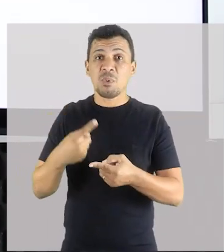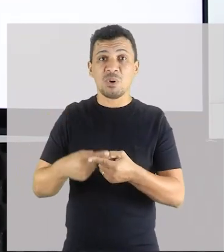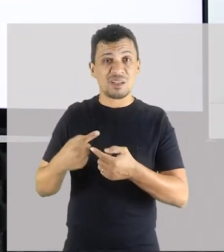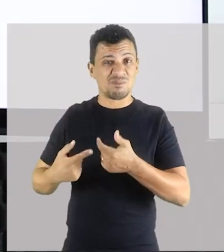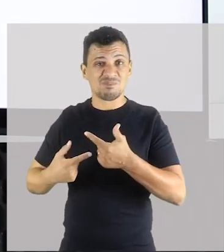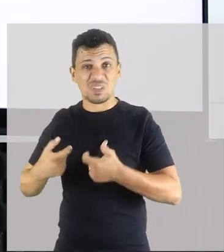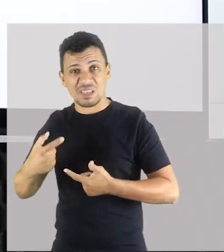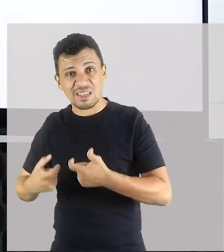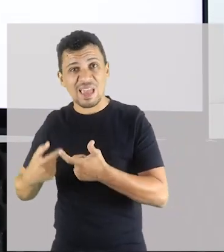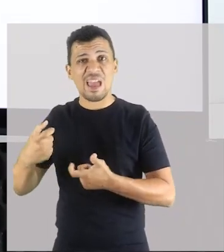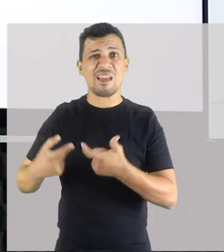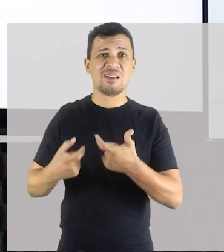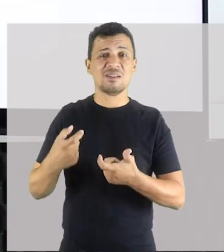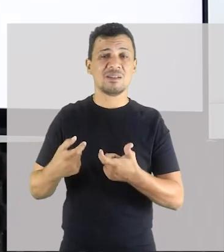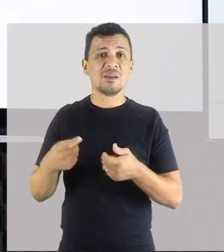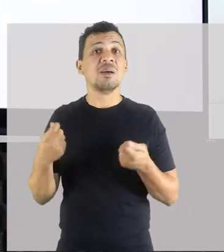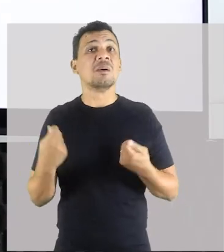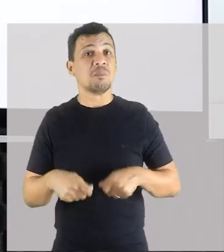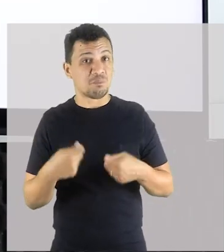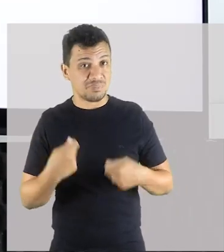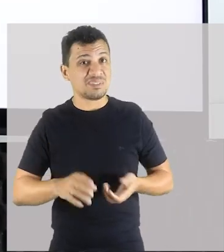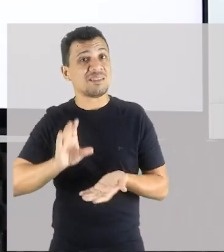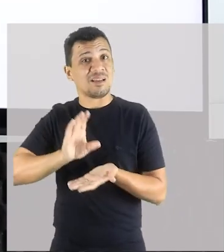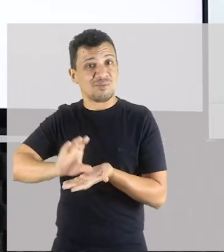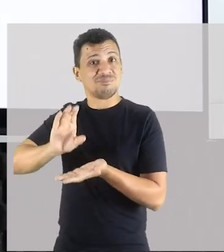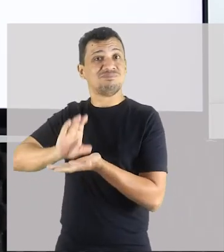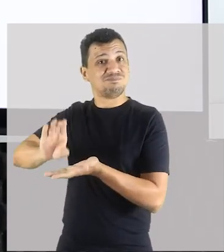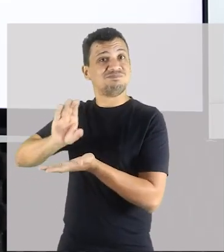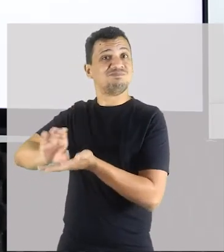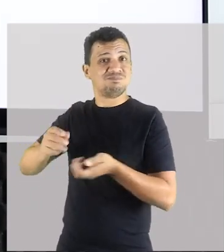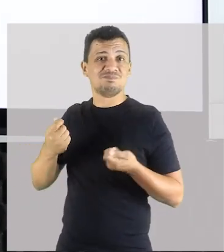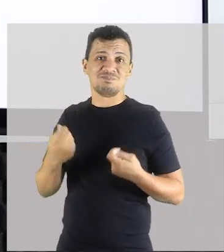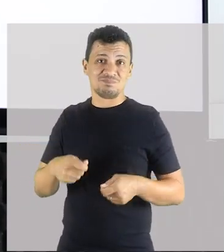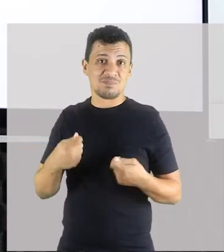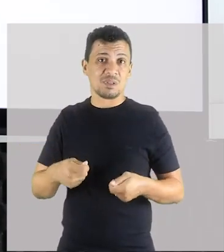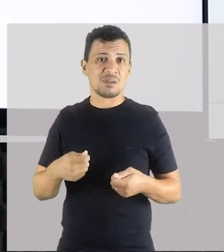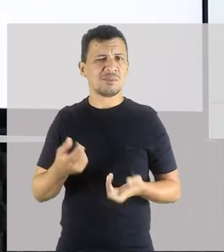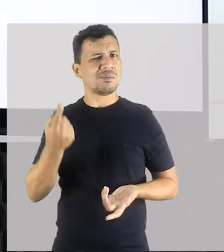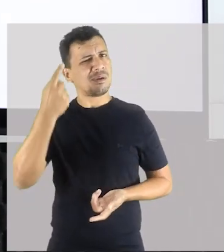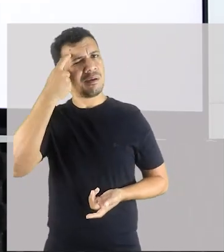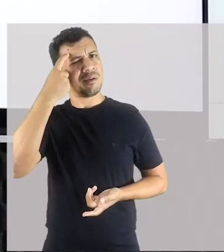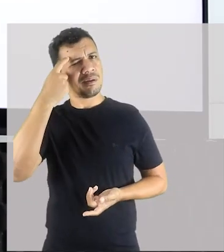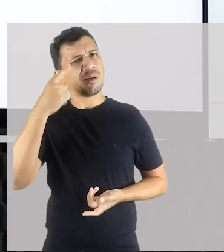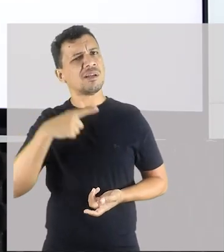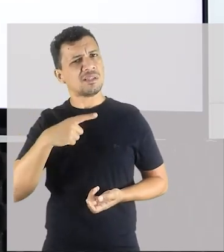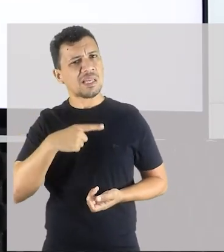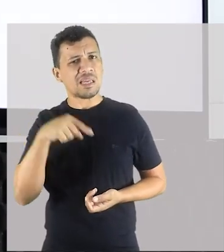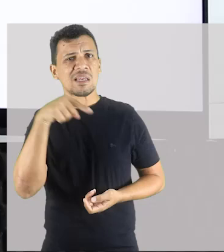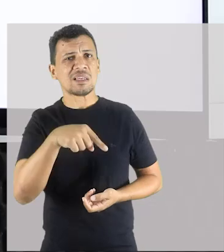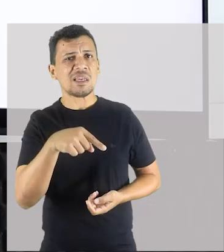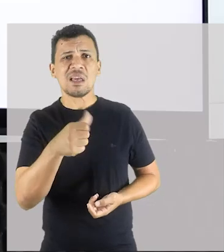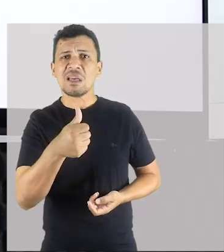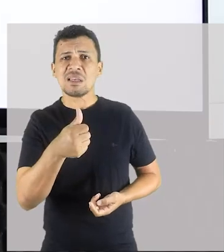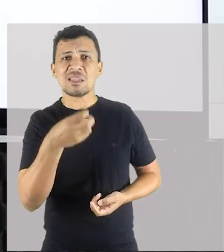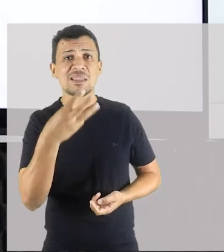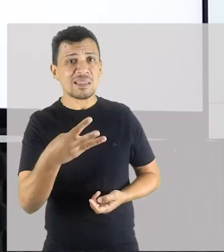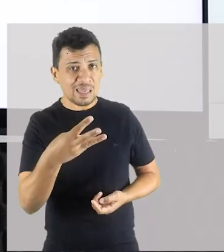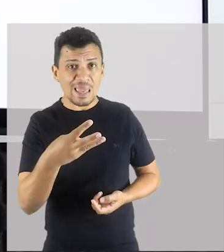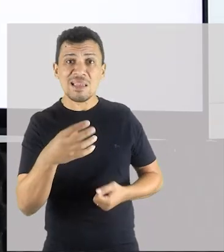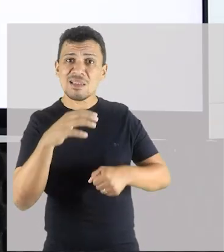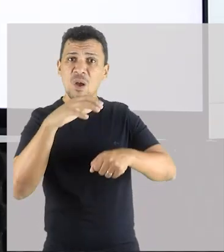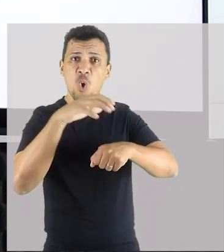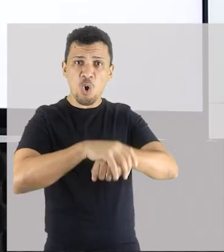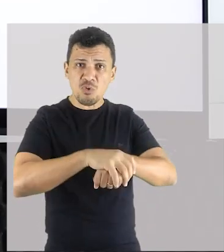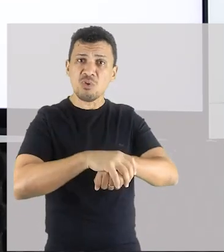metia e que precisava de muitos recursos. Então entenderam, ó, nós temos uma colônia, nós temos 13 colônias, porque